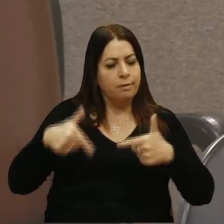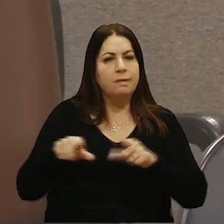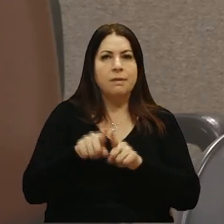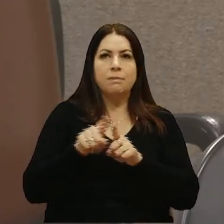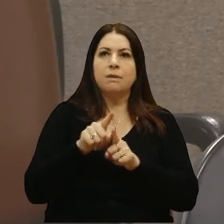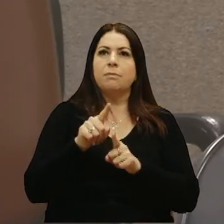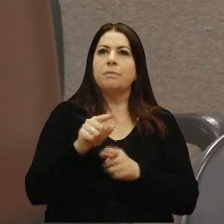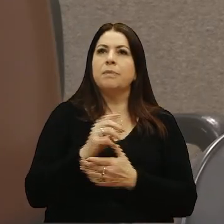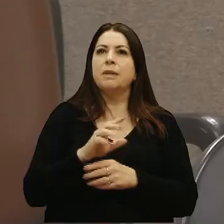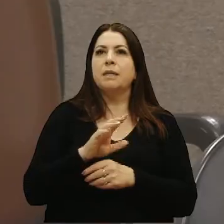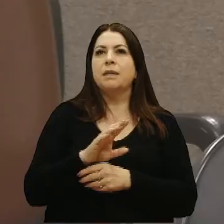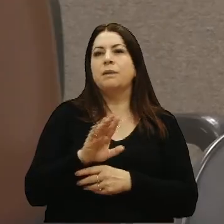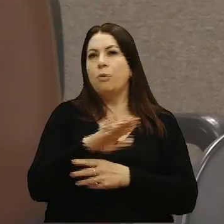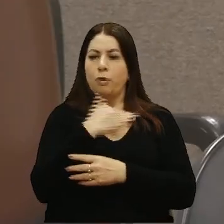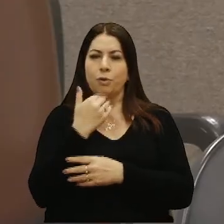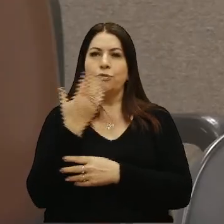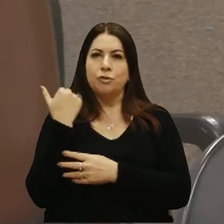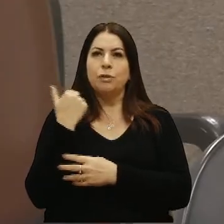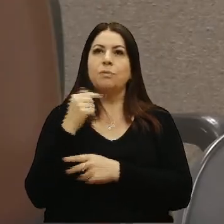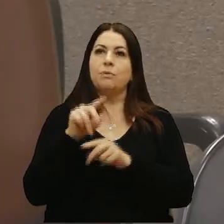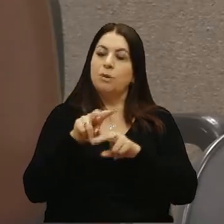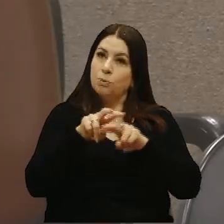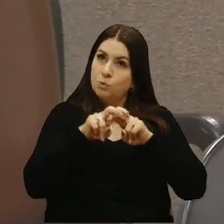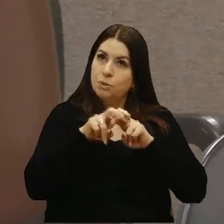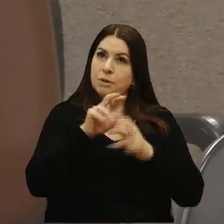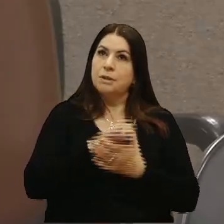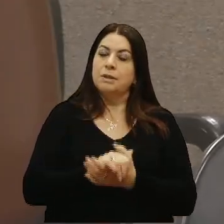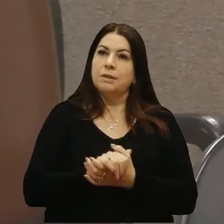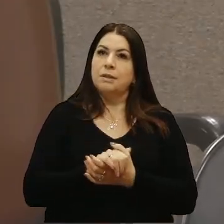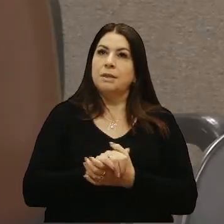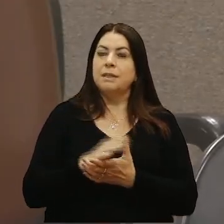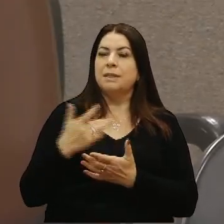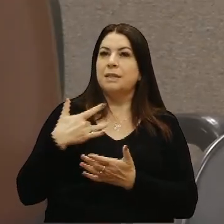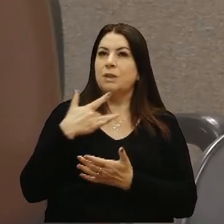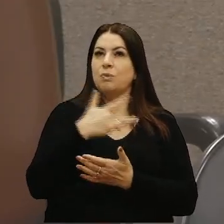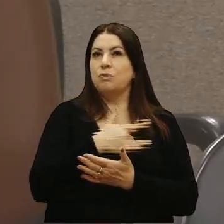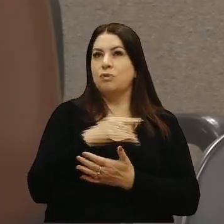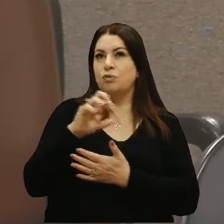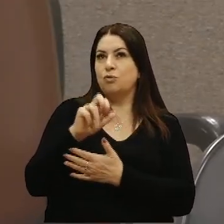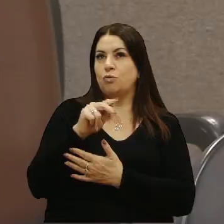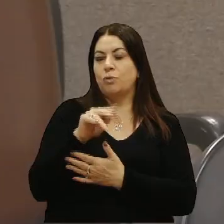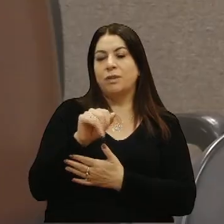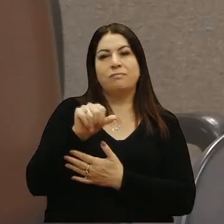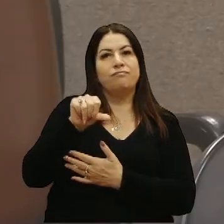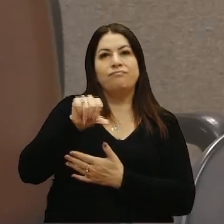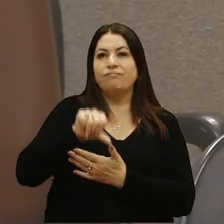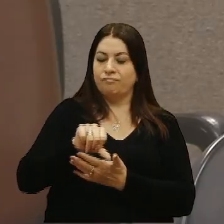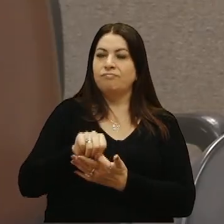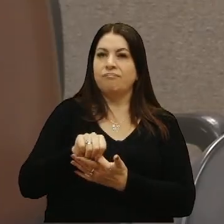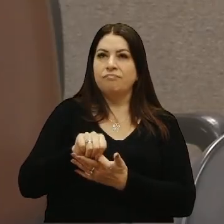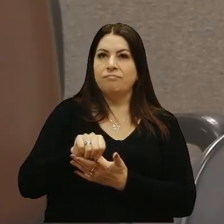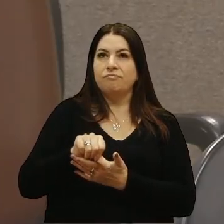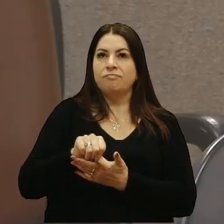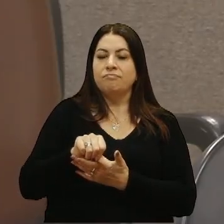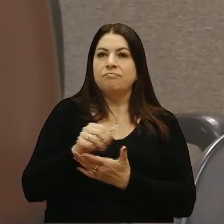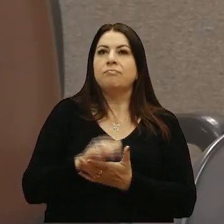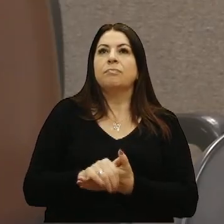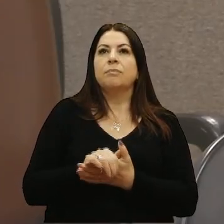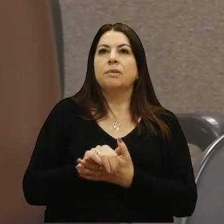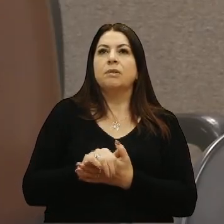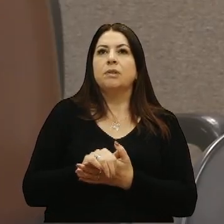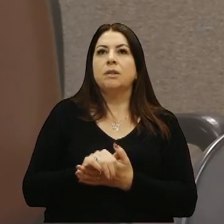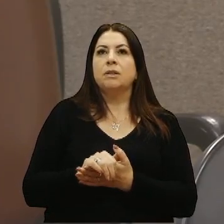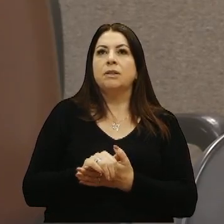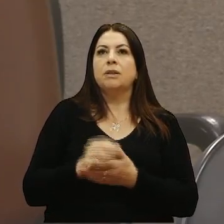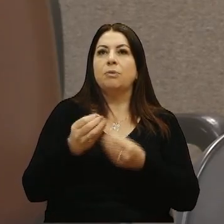algum tempo, e foi também um dos motivos que a saúde do seu Joane veio, né, a acelerar ainda mais